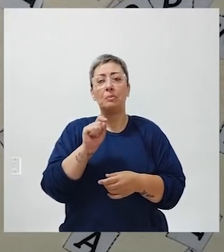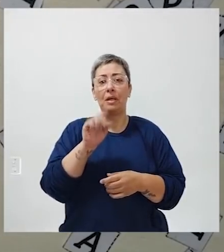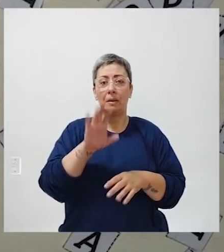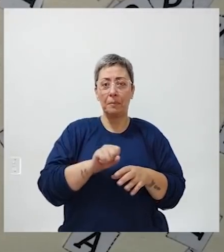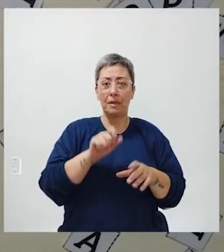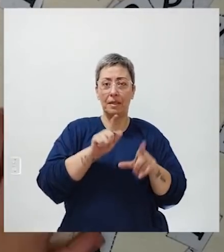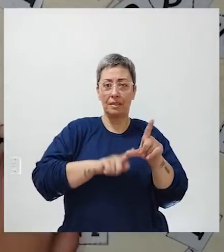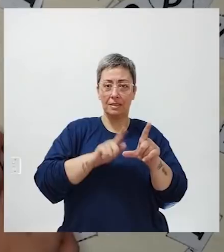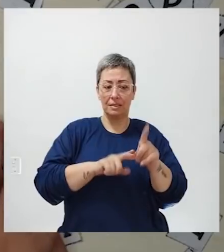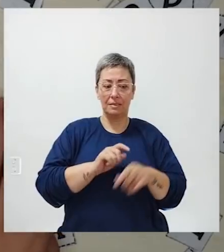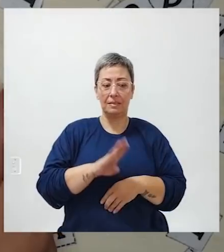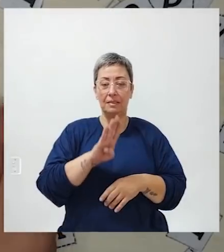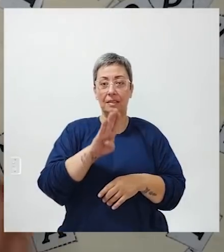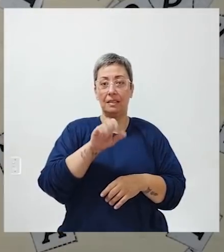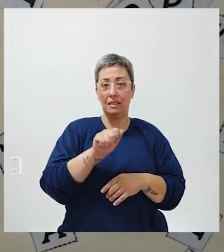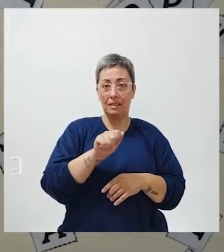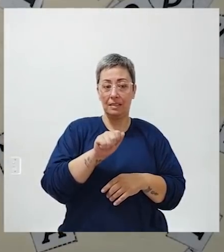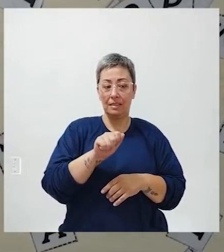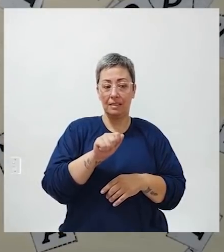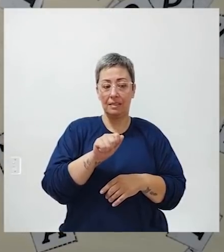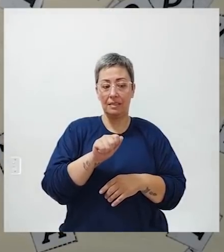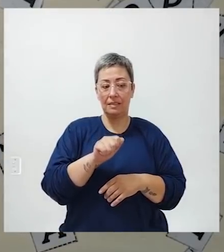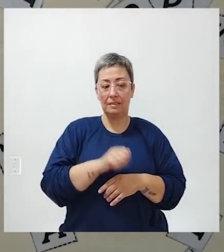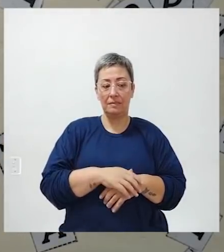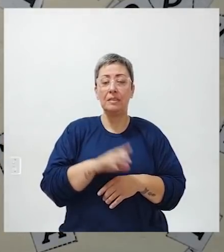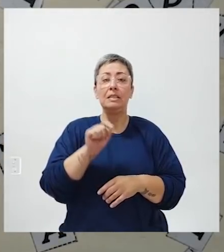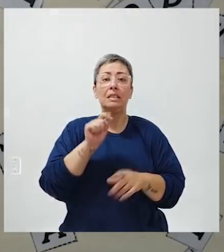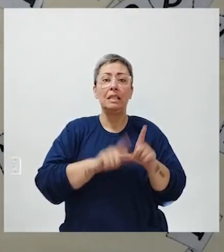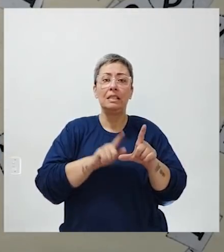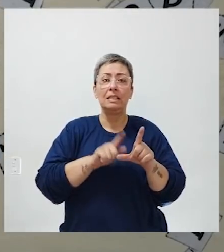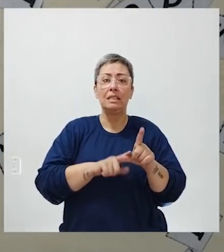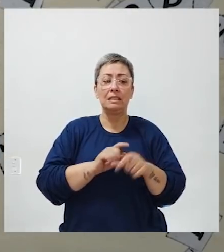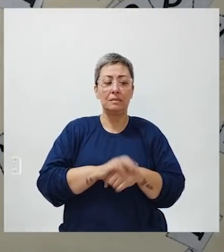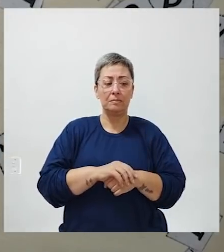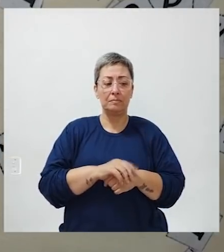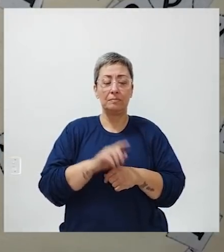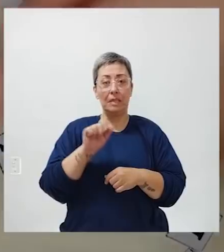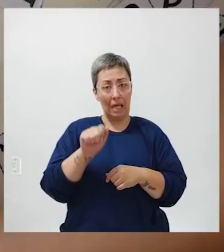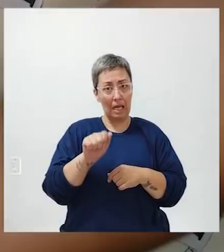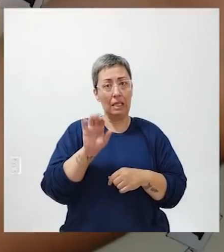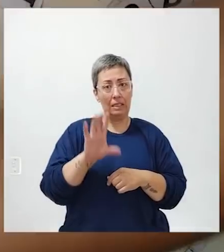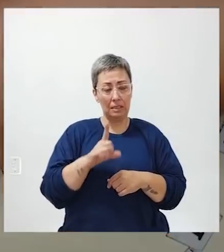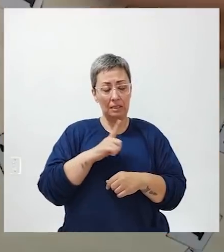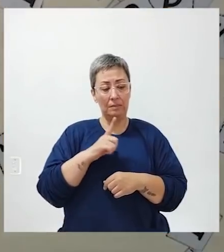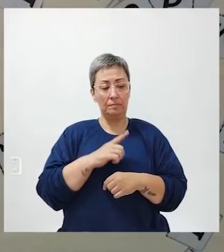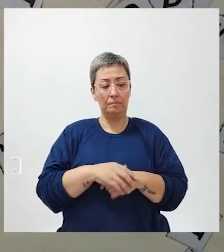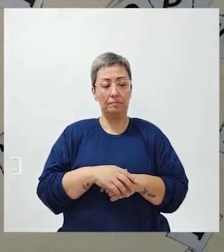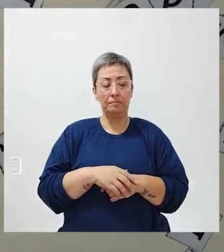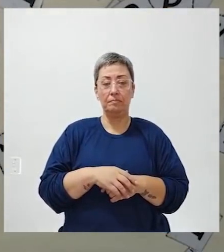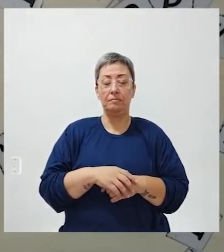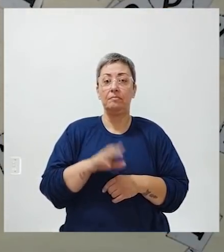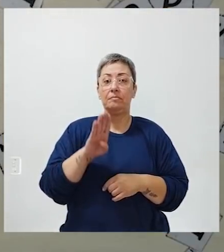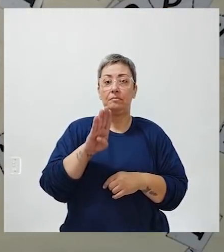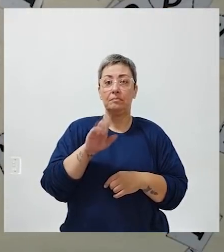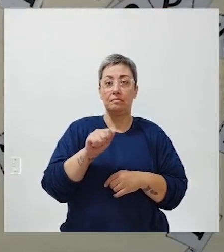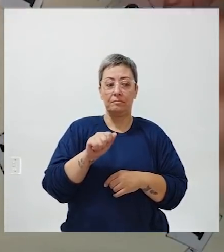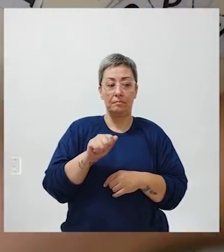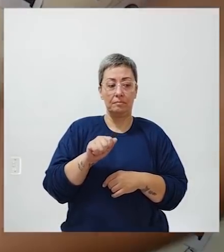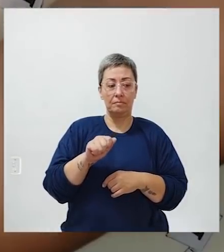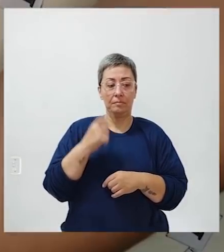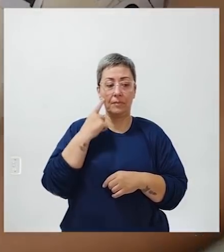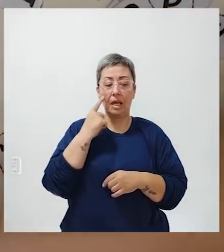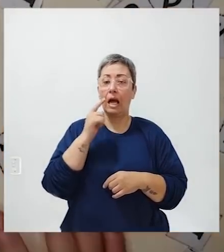gente escrever. Ba. Que letra tem? A. Ah, muito bem. Põe aqui o A. Ba.